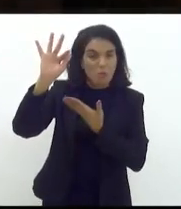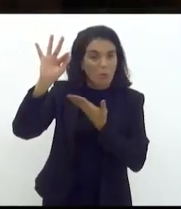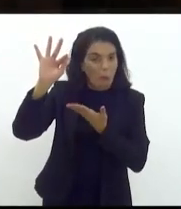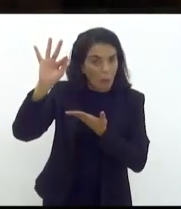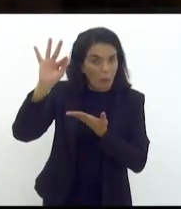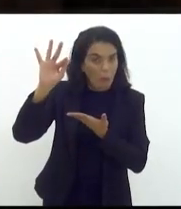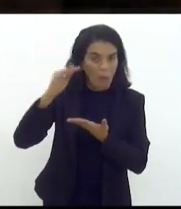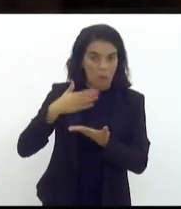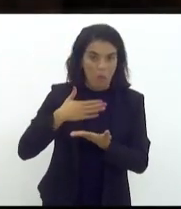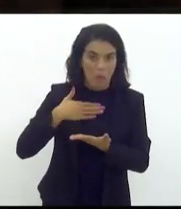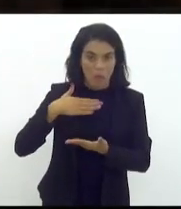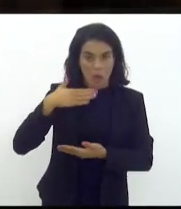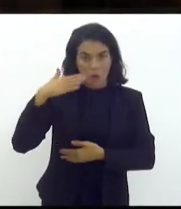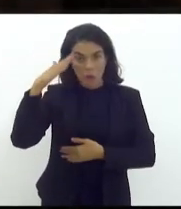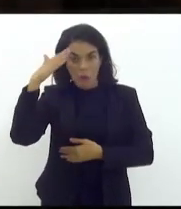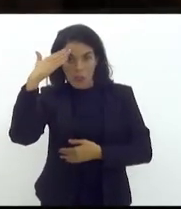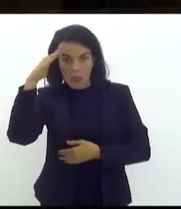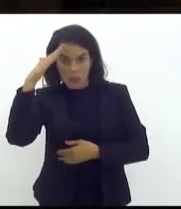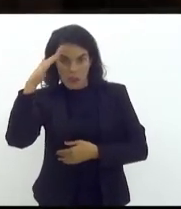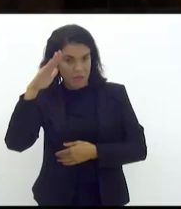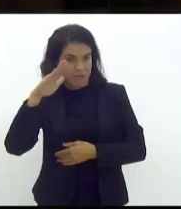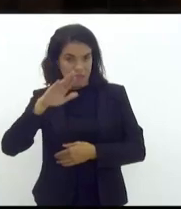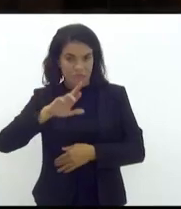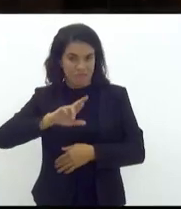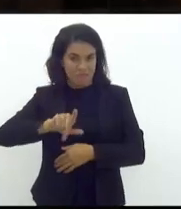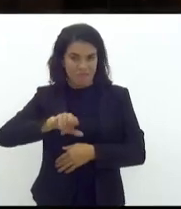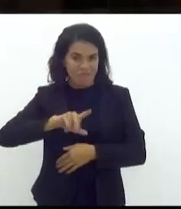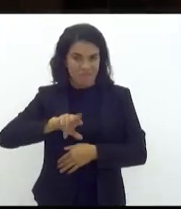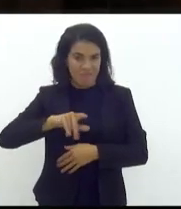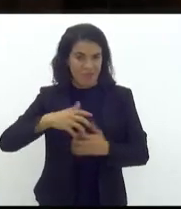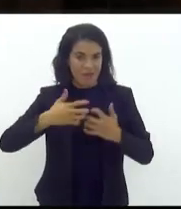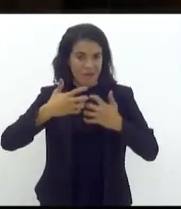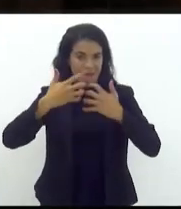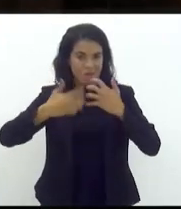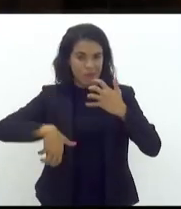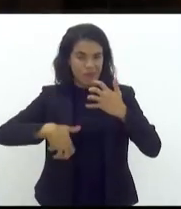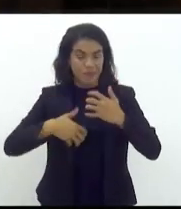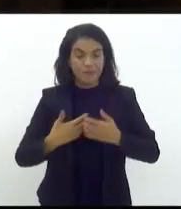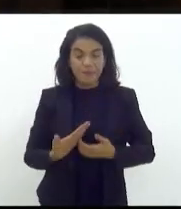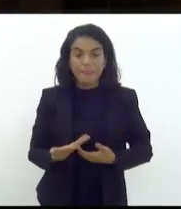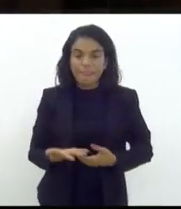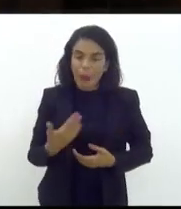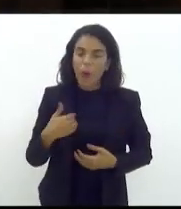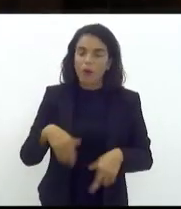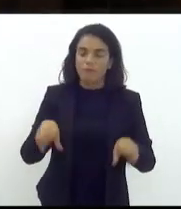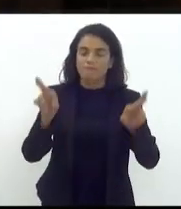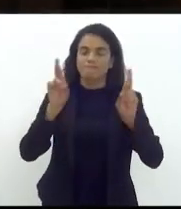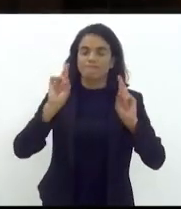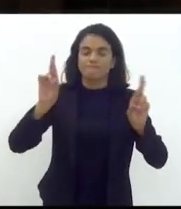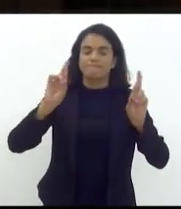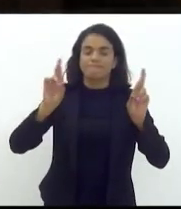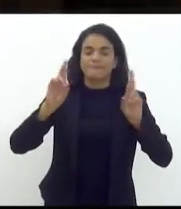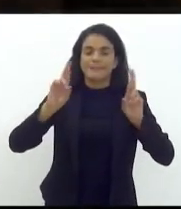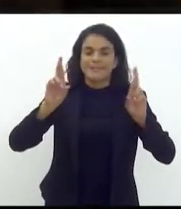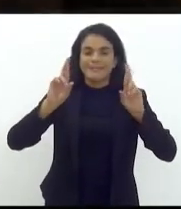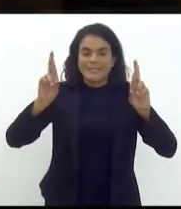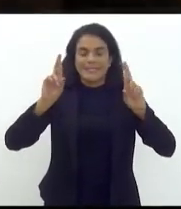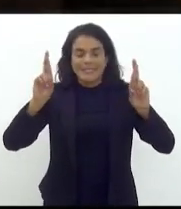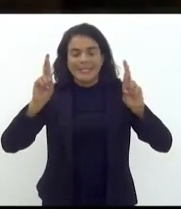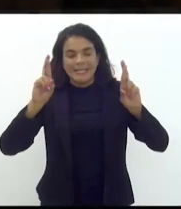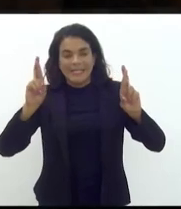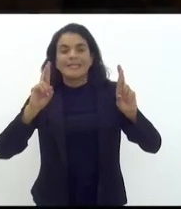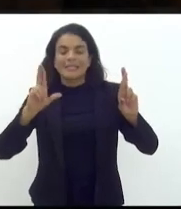no meu entendimento não é então eu tenho esperança senhor presidente